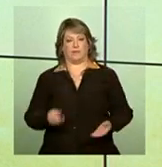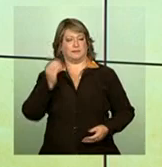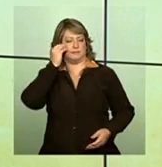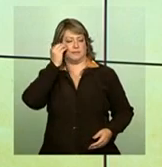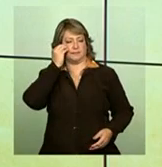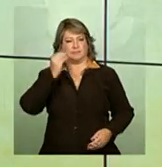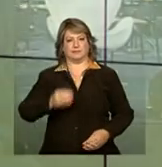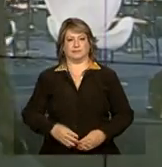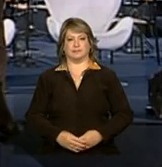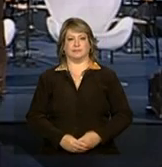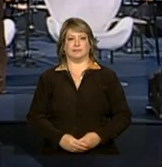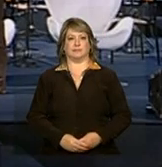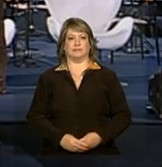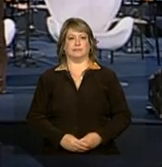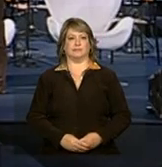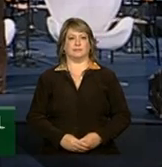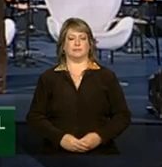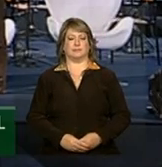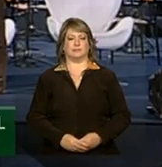Acompanhe.